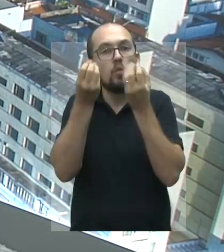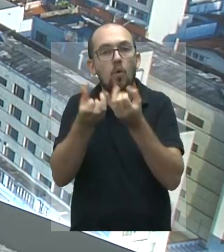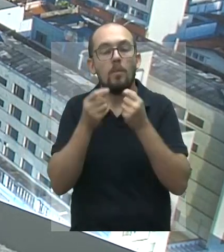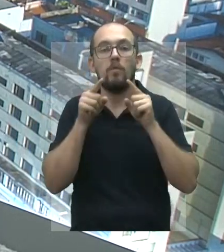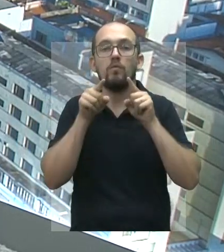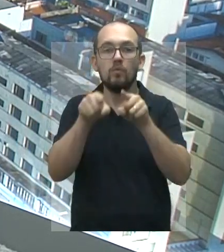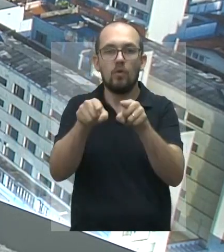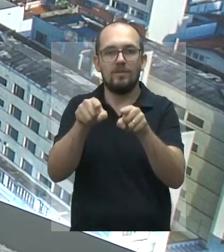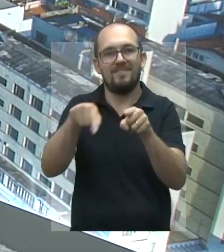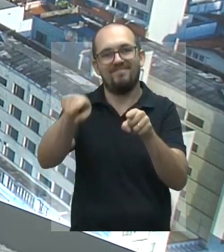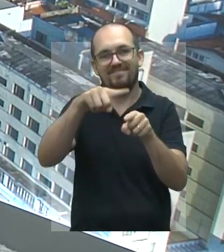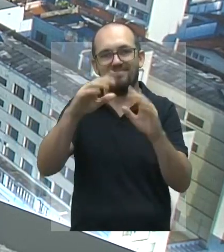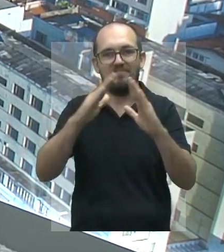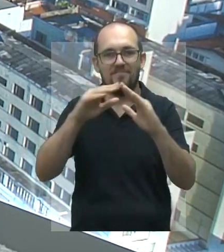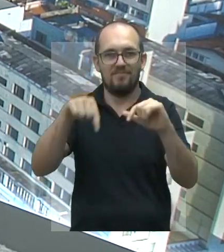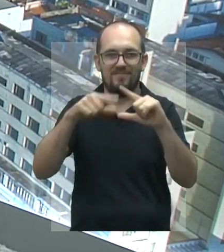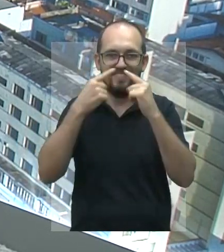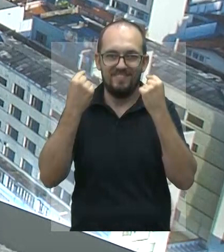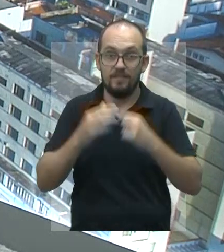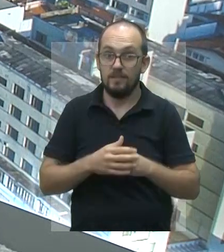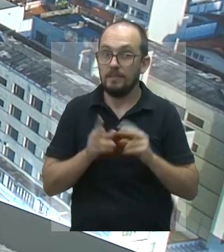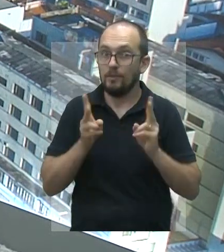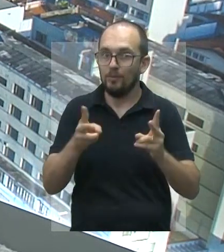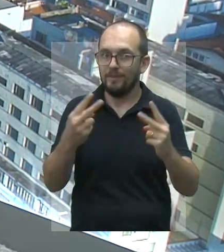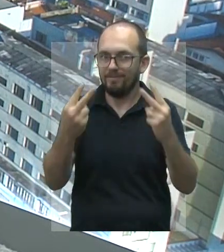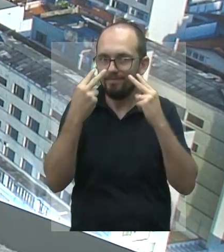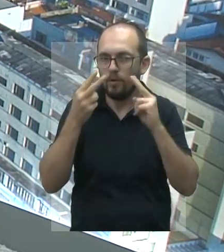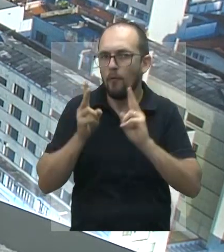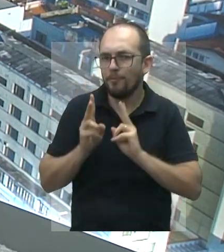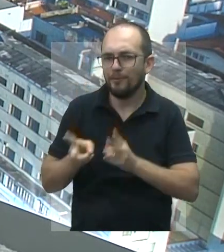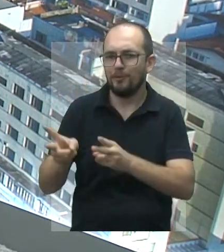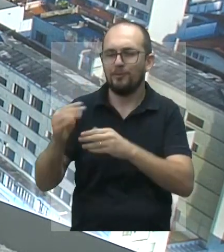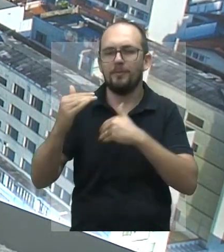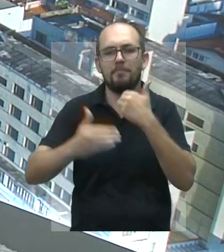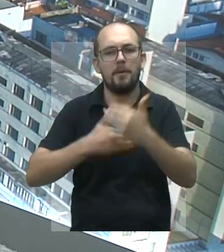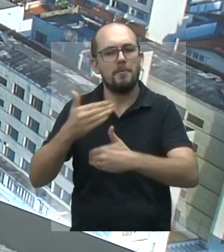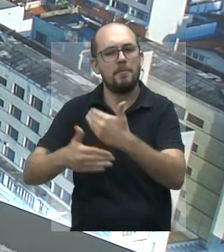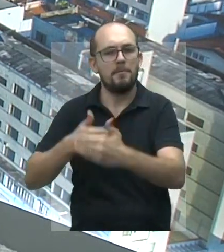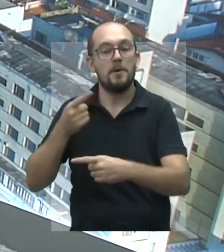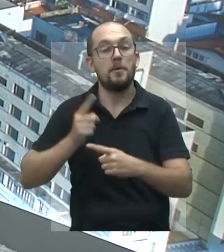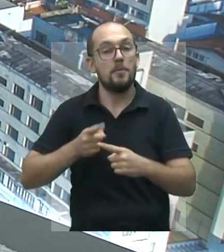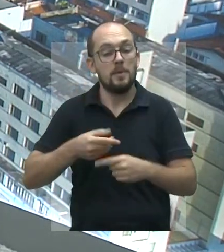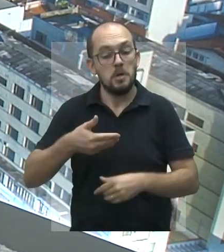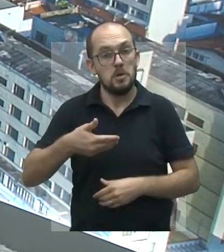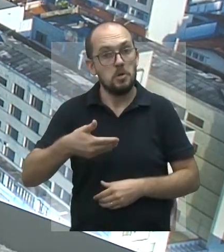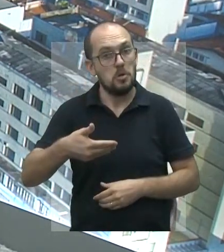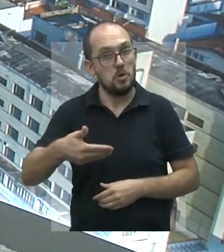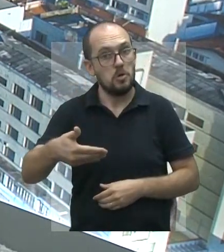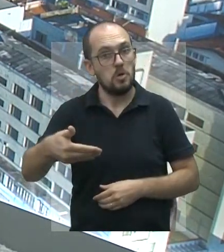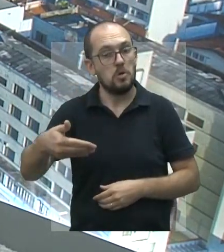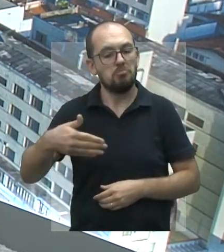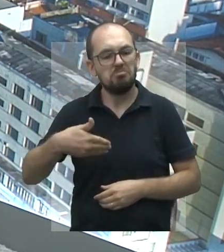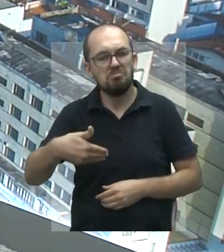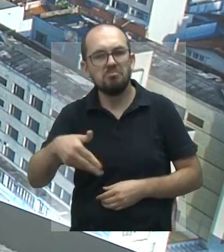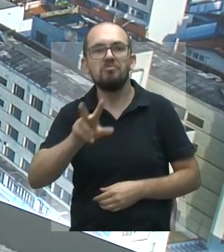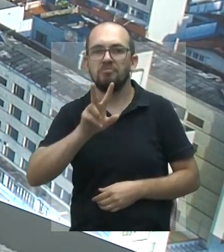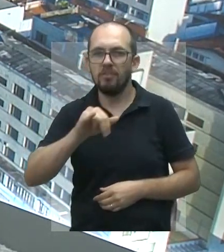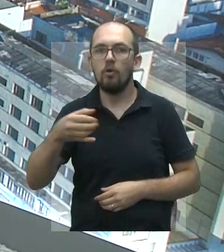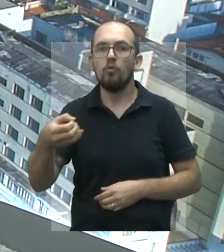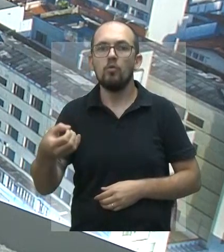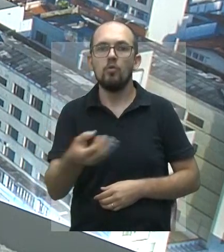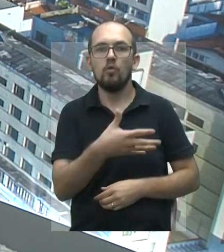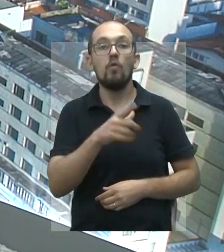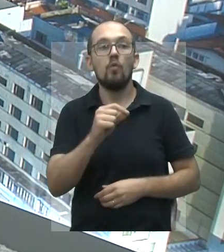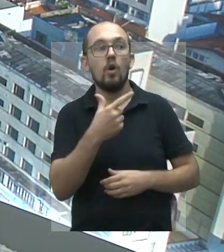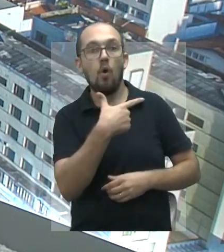para você, cidadão jauense. E continue sempre ligado aí na programação da TV Câmara, porque muito em breve a gente vai estrear